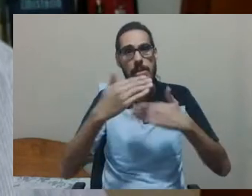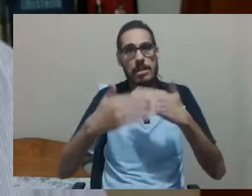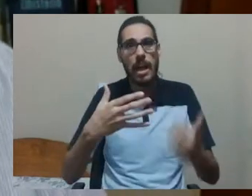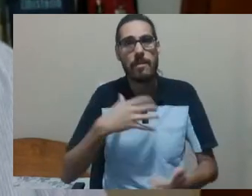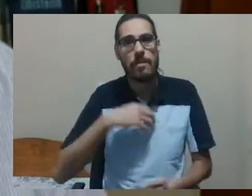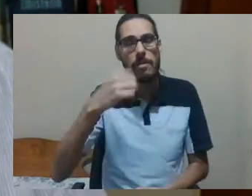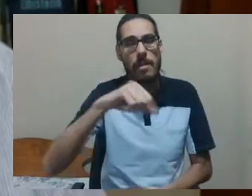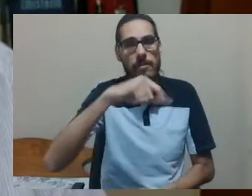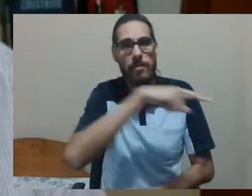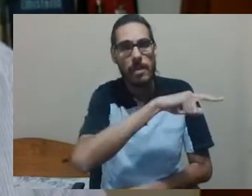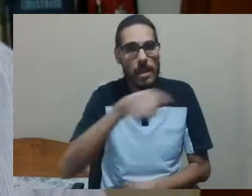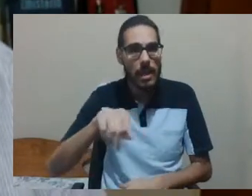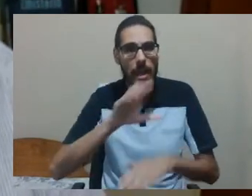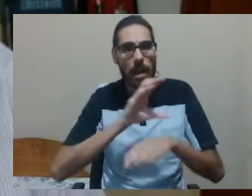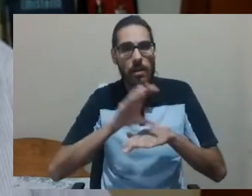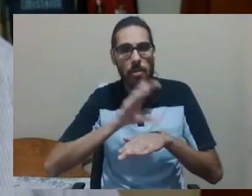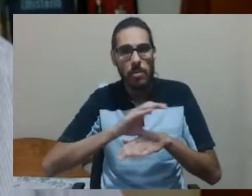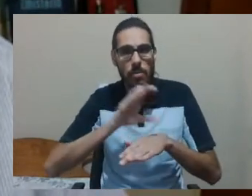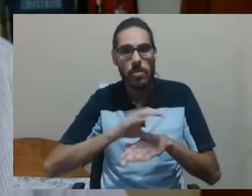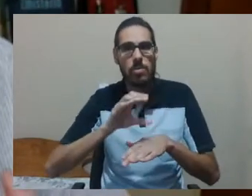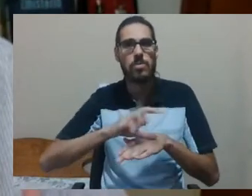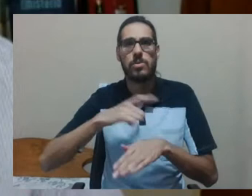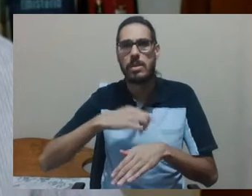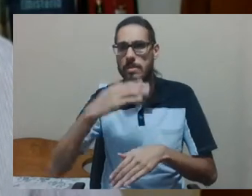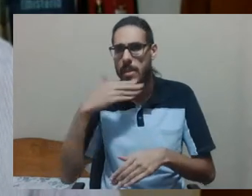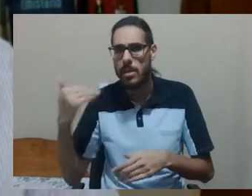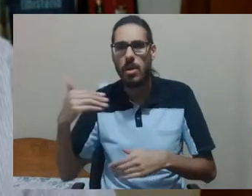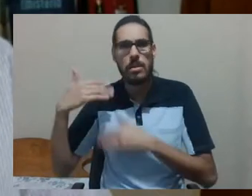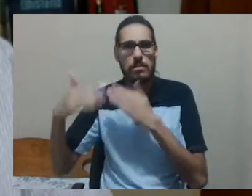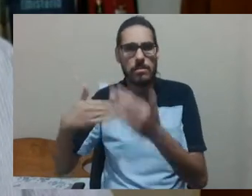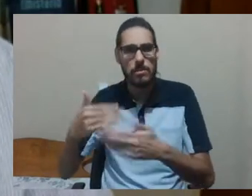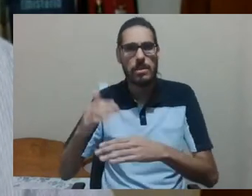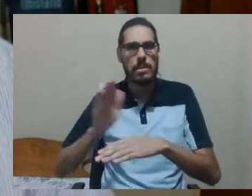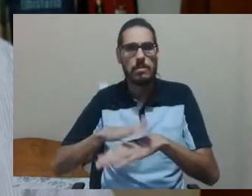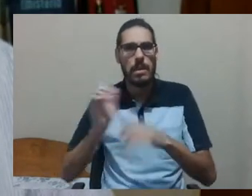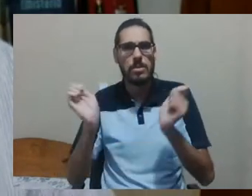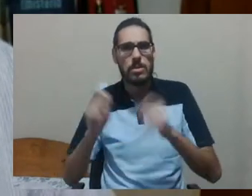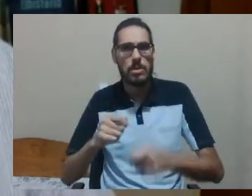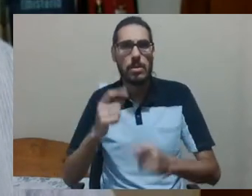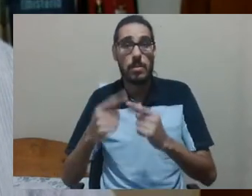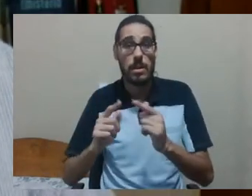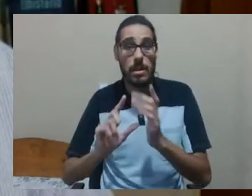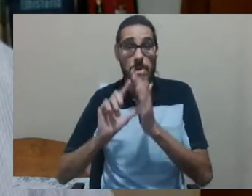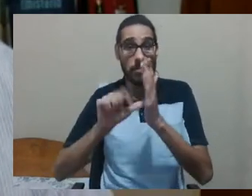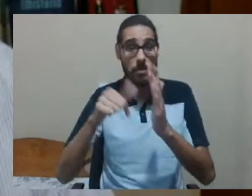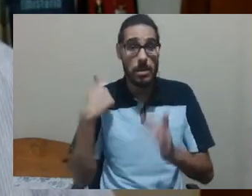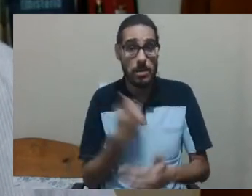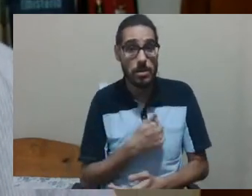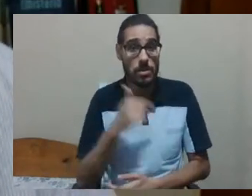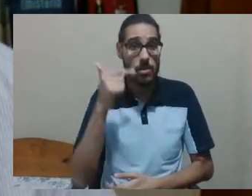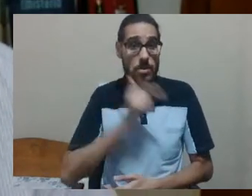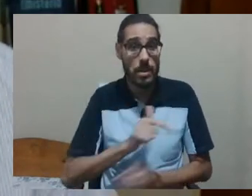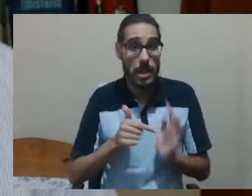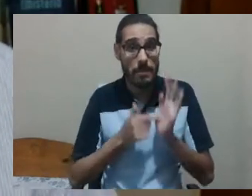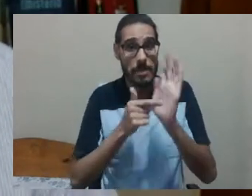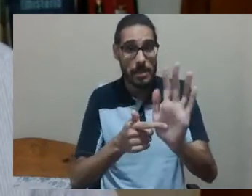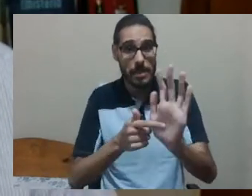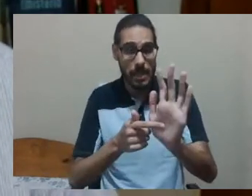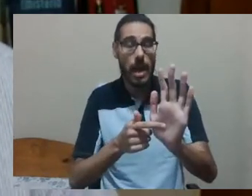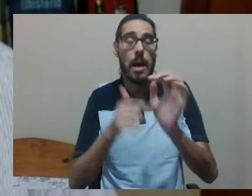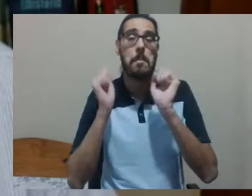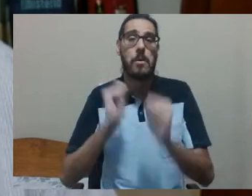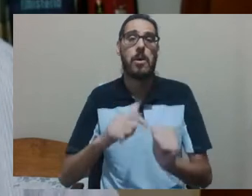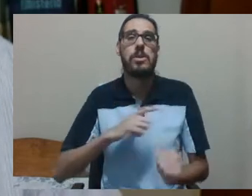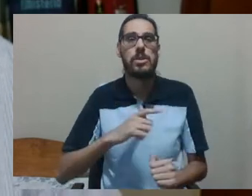melhores processos, mais dimensões, para que a gente possa, ao apresentar isso, poder mostrar um diagnóstico melhor